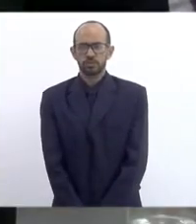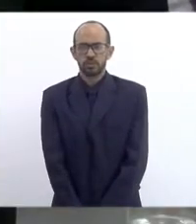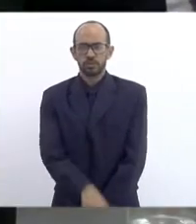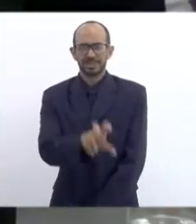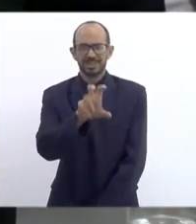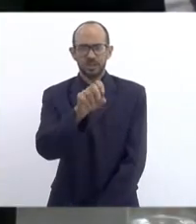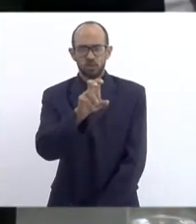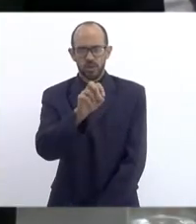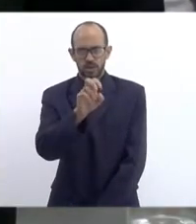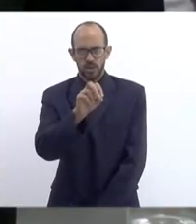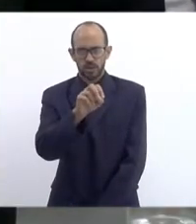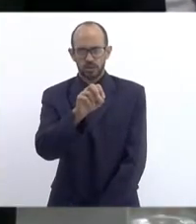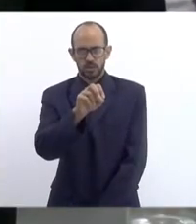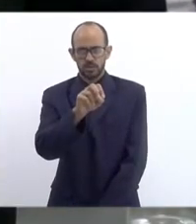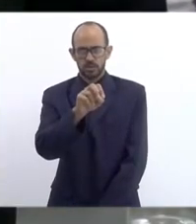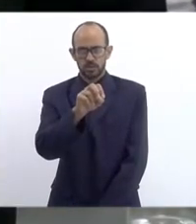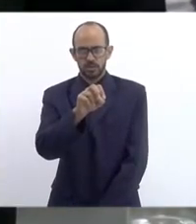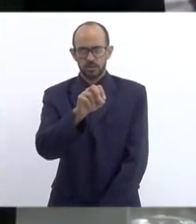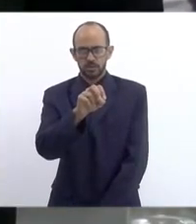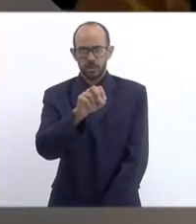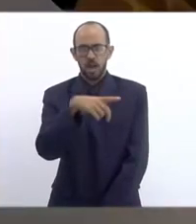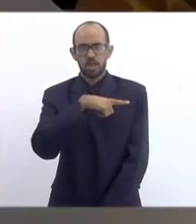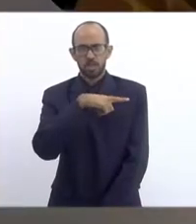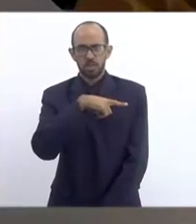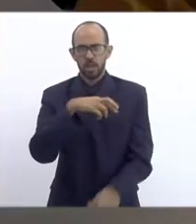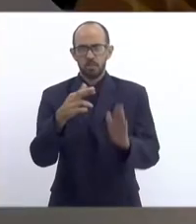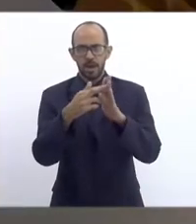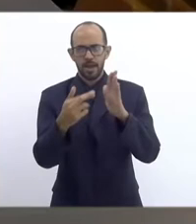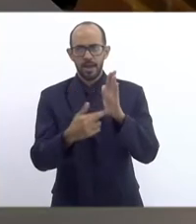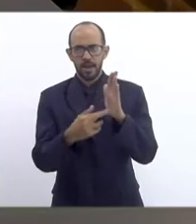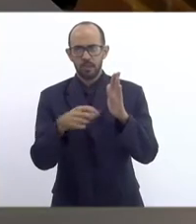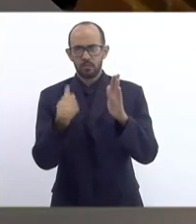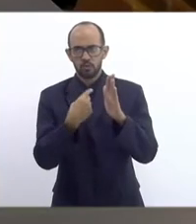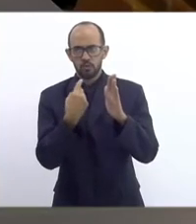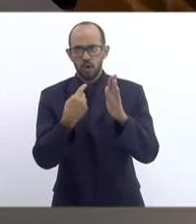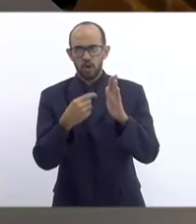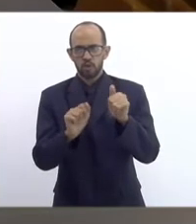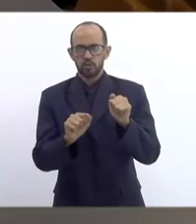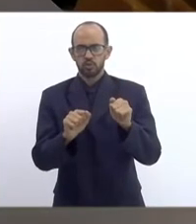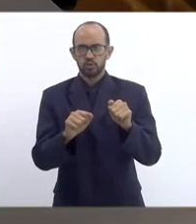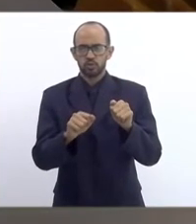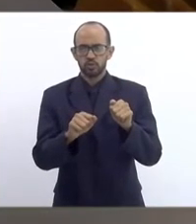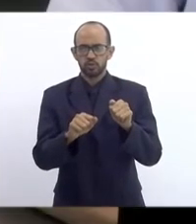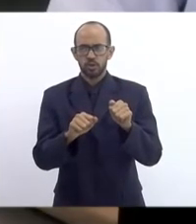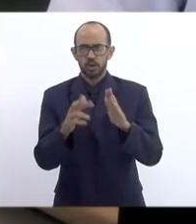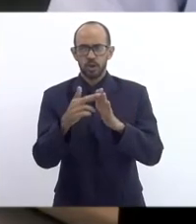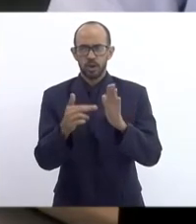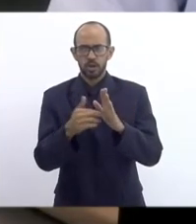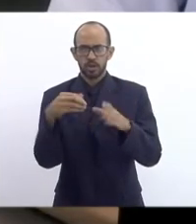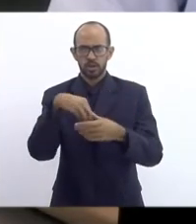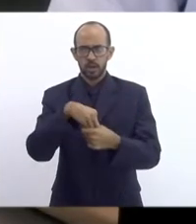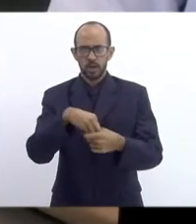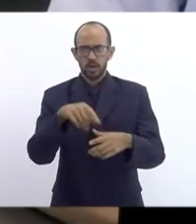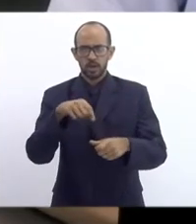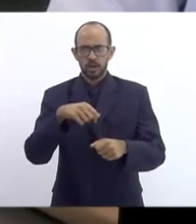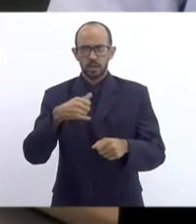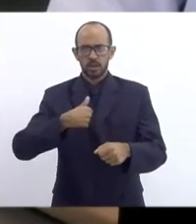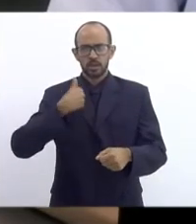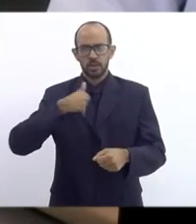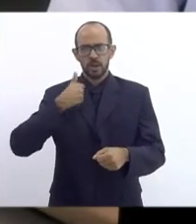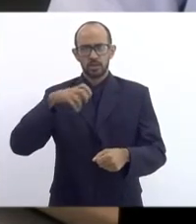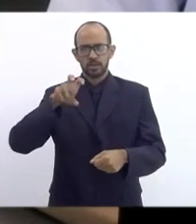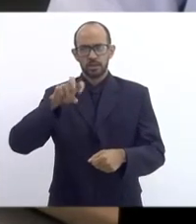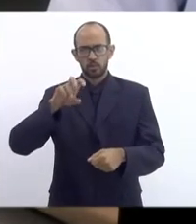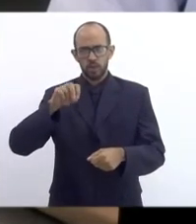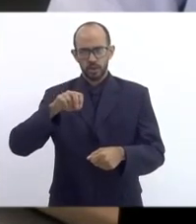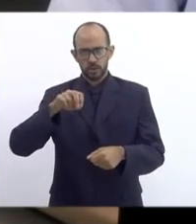50. Emenda de plena. Tem uma norma no nosso regimento que diz que a partir dos 50. Os membros têm